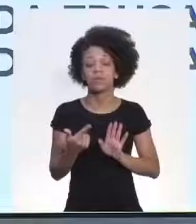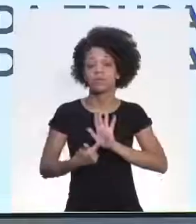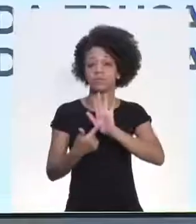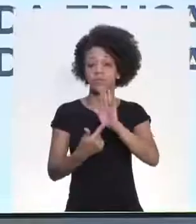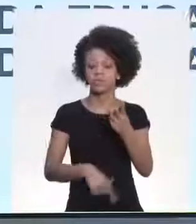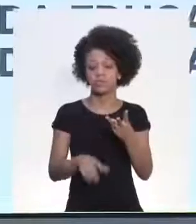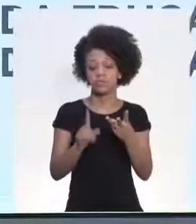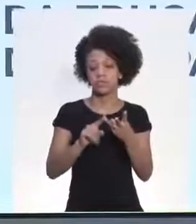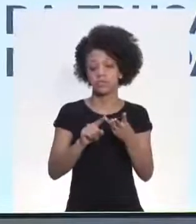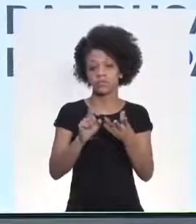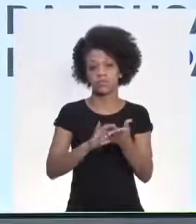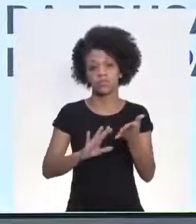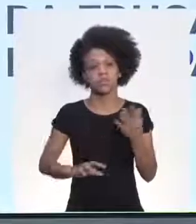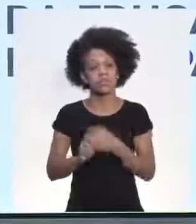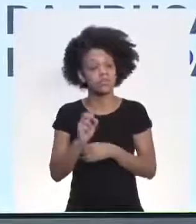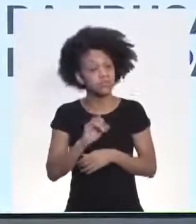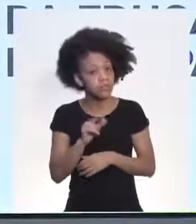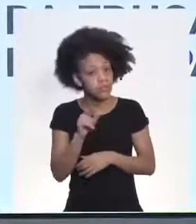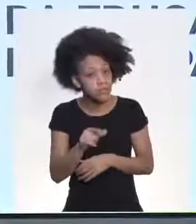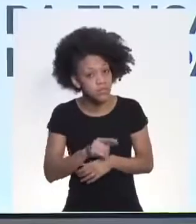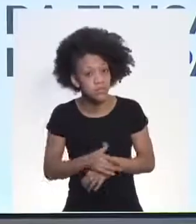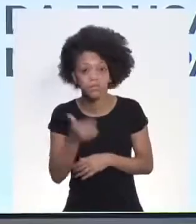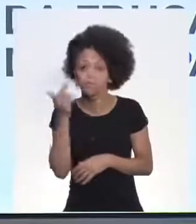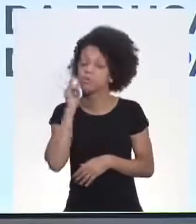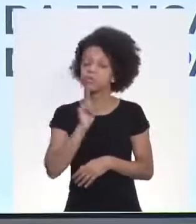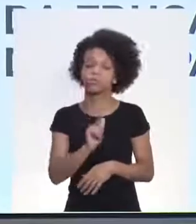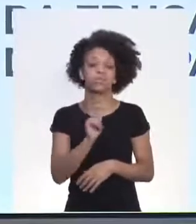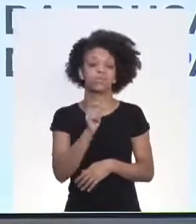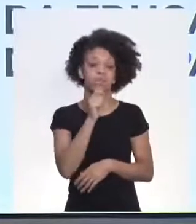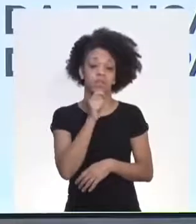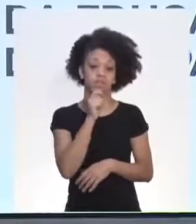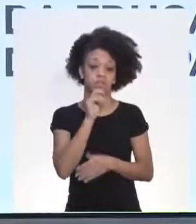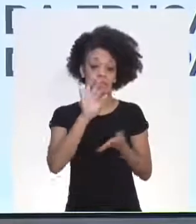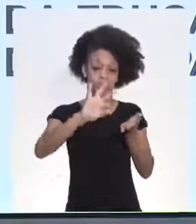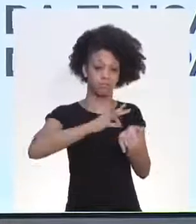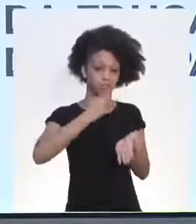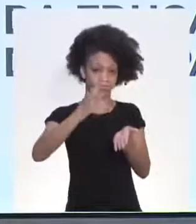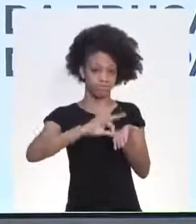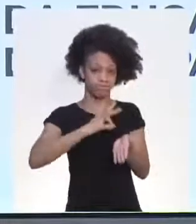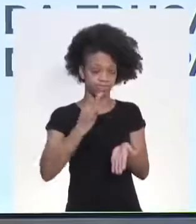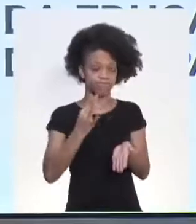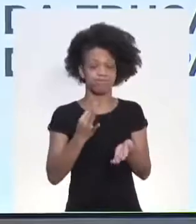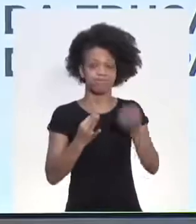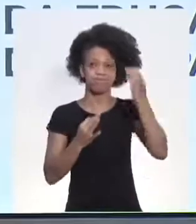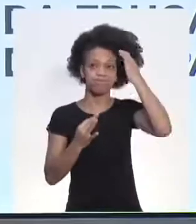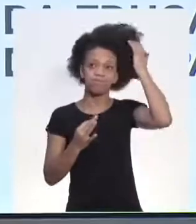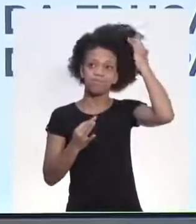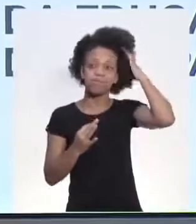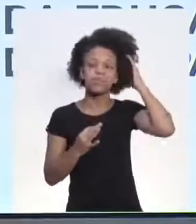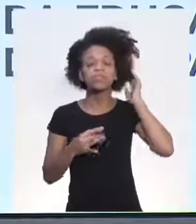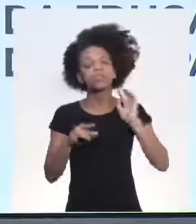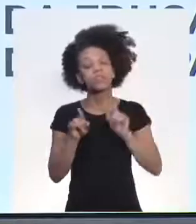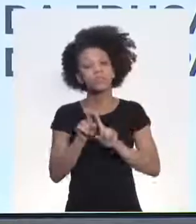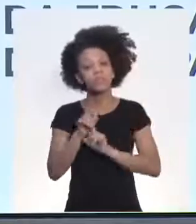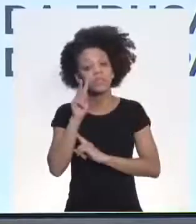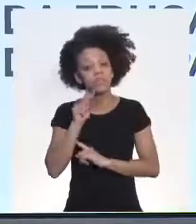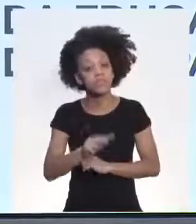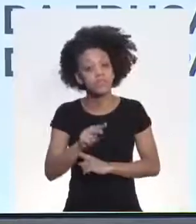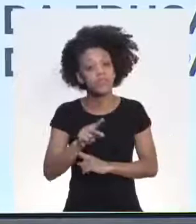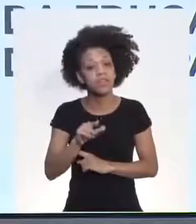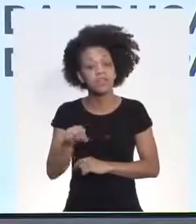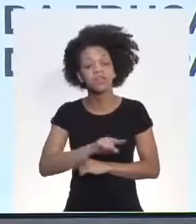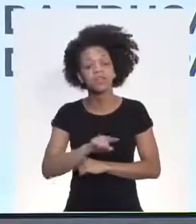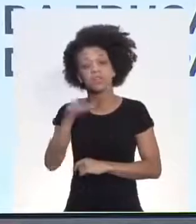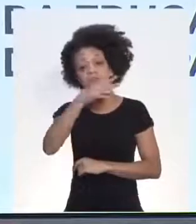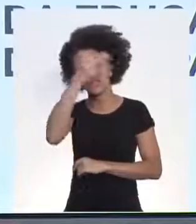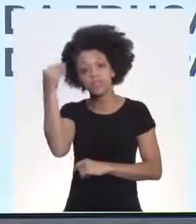3ª missão. Caso aí você não conseguiu ainda fazer inscrição, não conseguiu ainda ver, não esqueça de ir